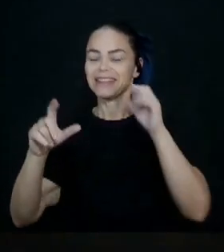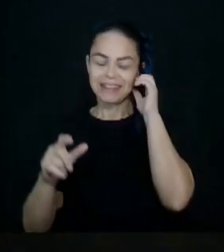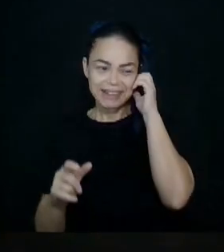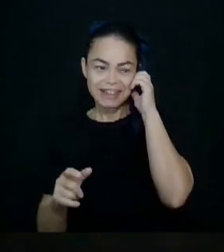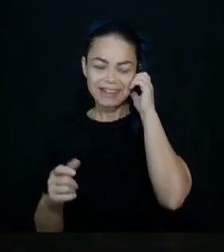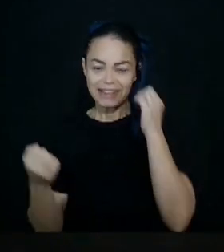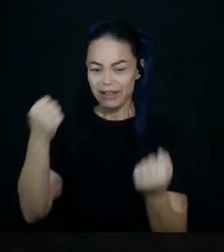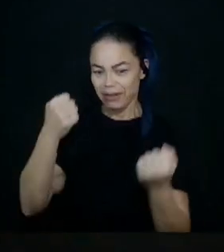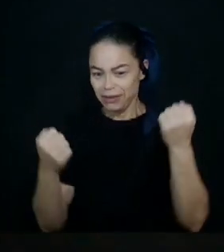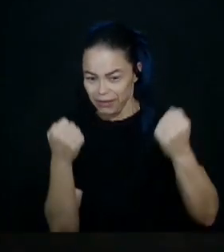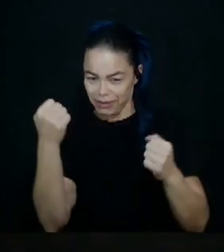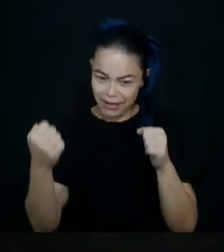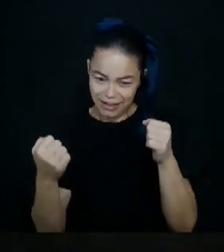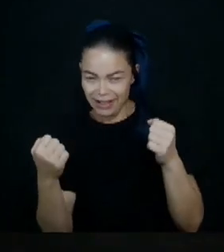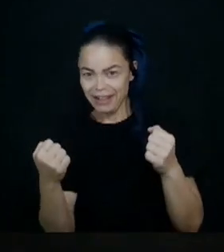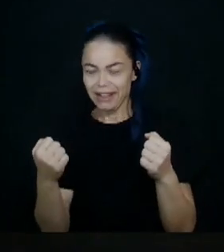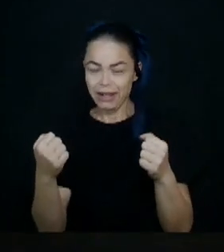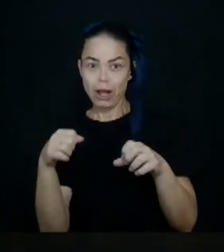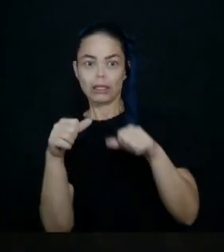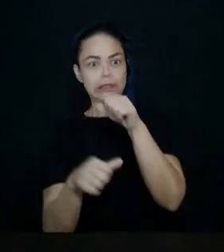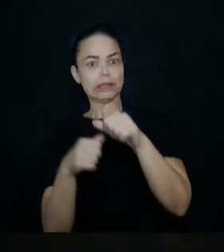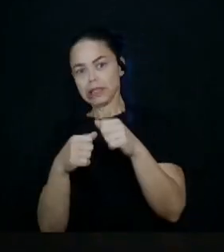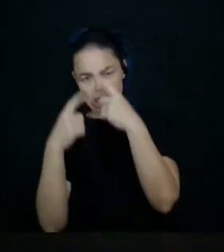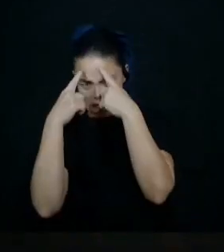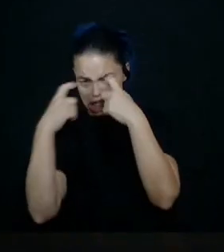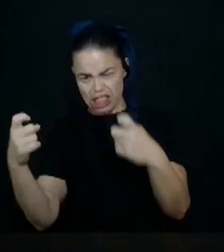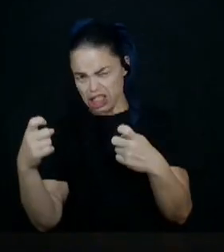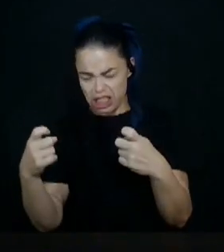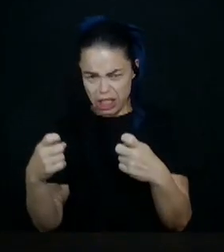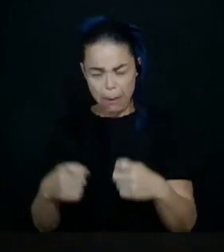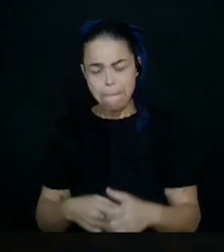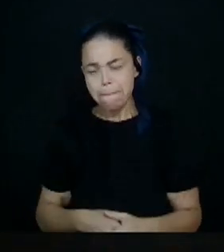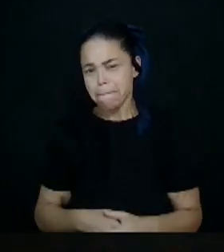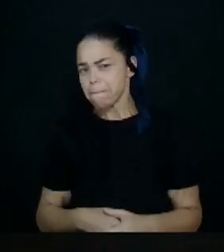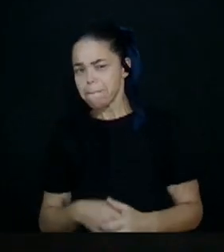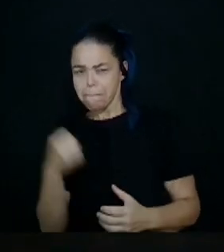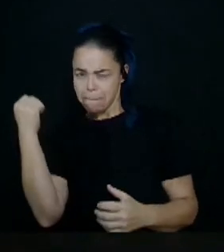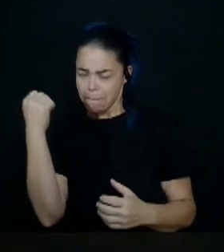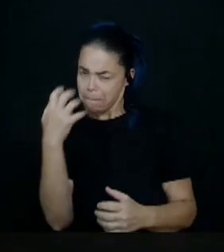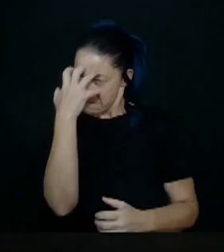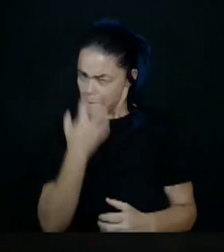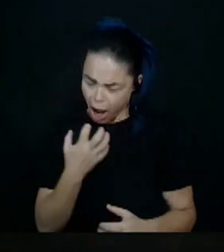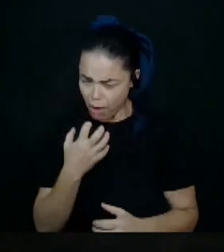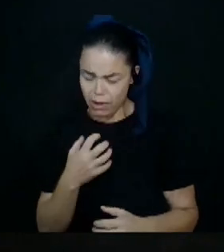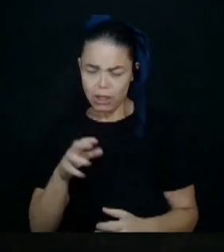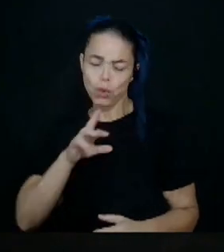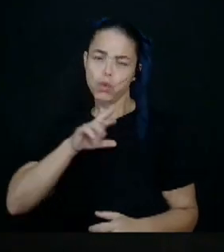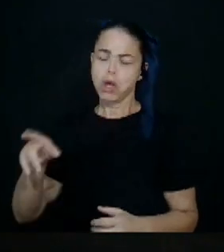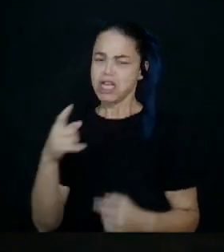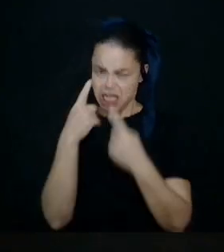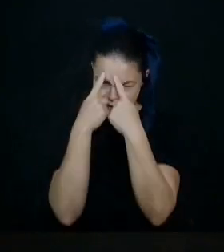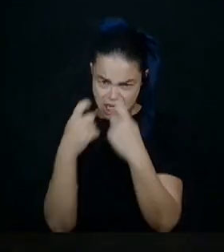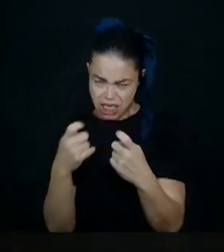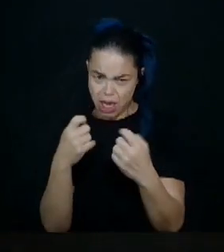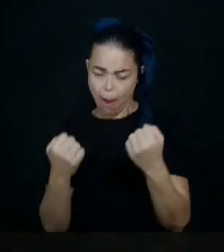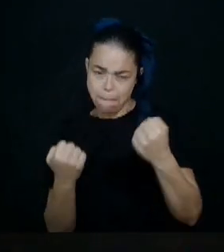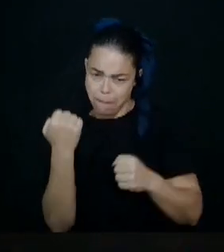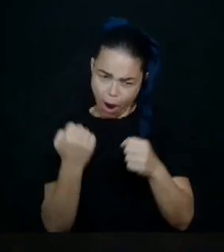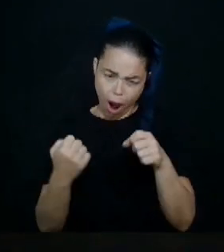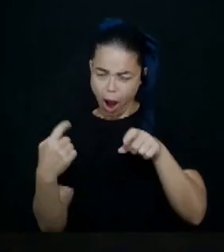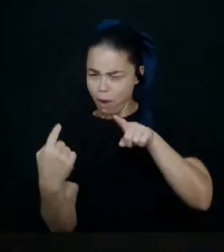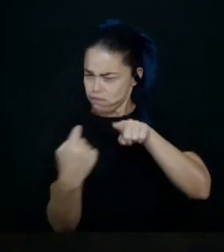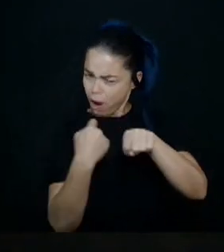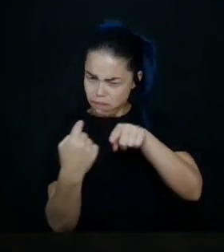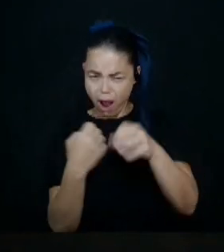quando ele entrava no carro, ele se transformava em uma pessoa totalmente diferente, agressiva no trânsito. Conta pra